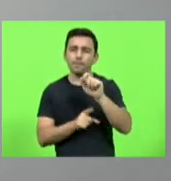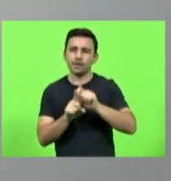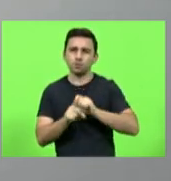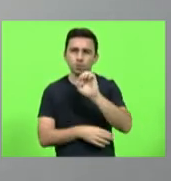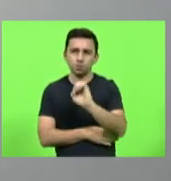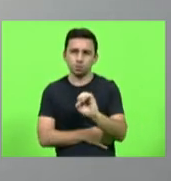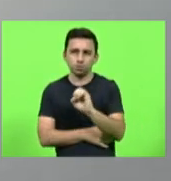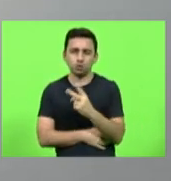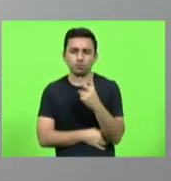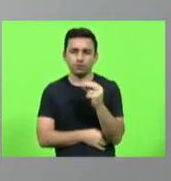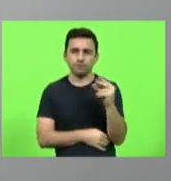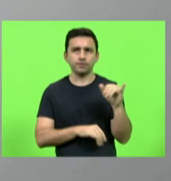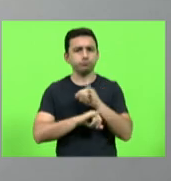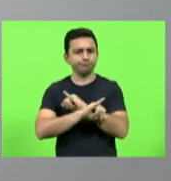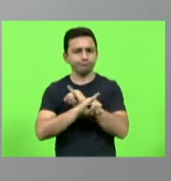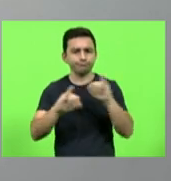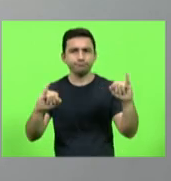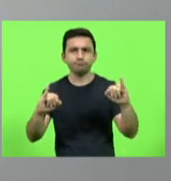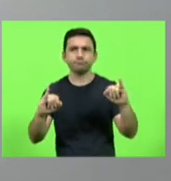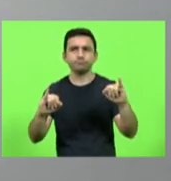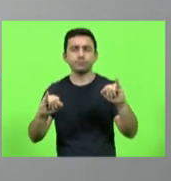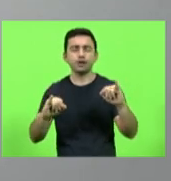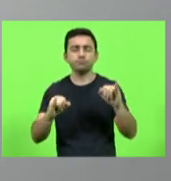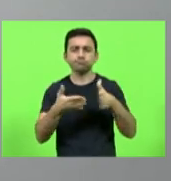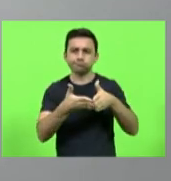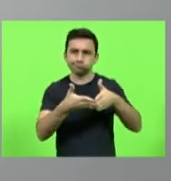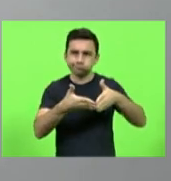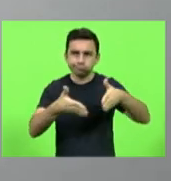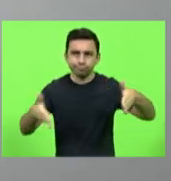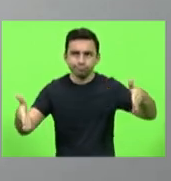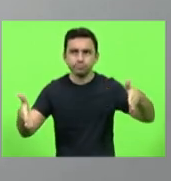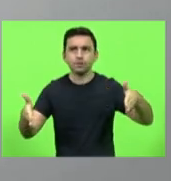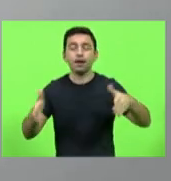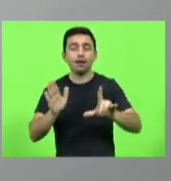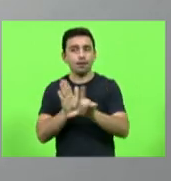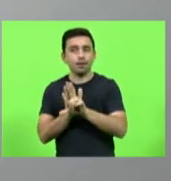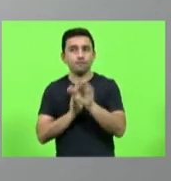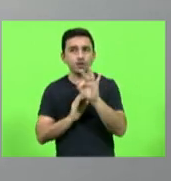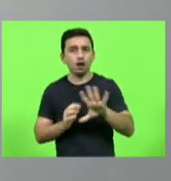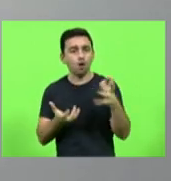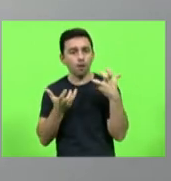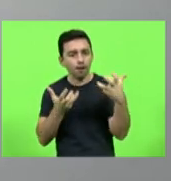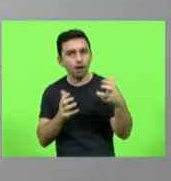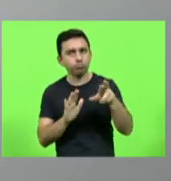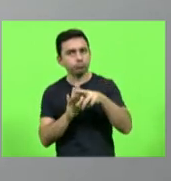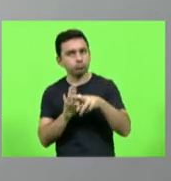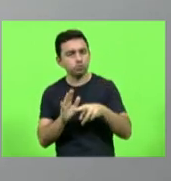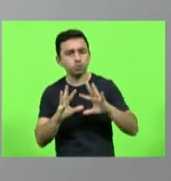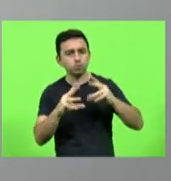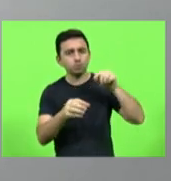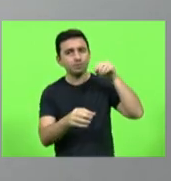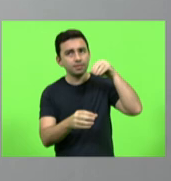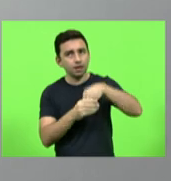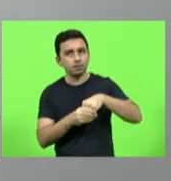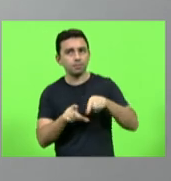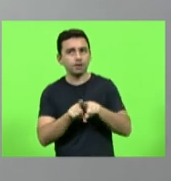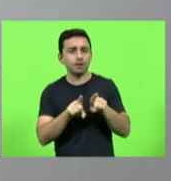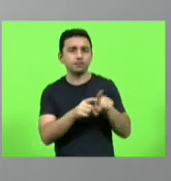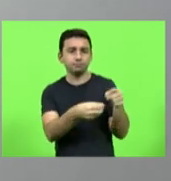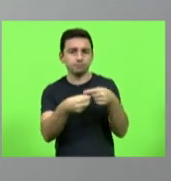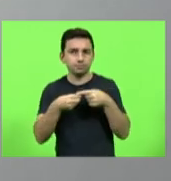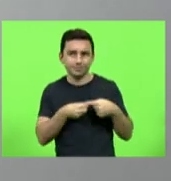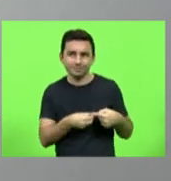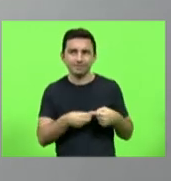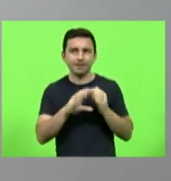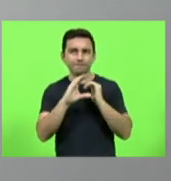2020, informando sobre a promulgação dessa lei federal e pedindo a regulamentação nos municípios. Enviou esse